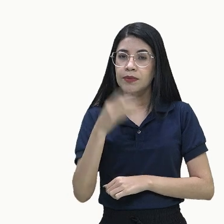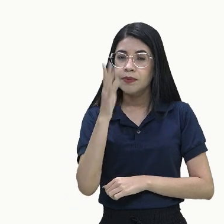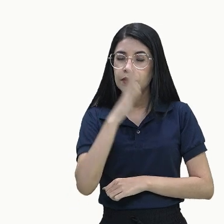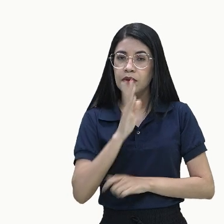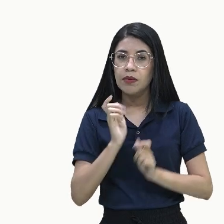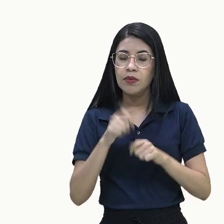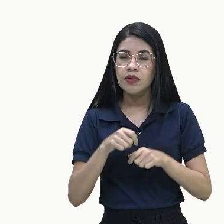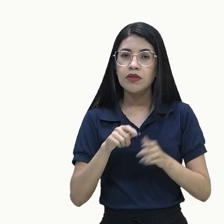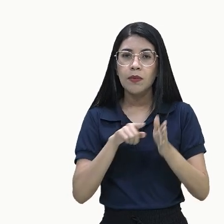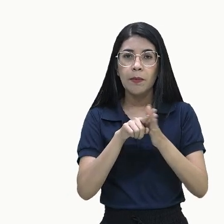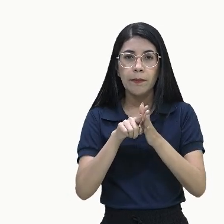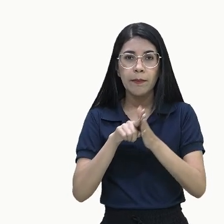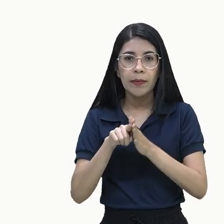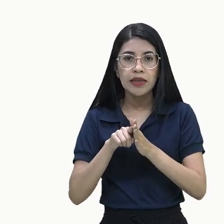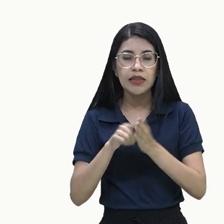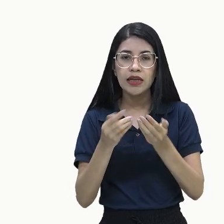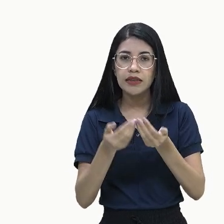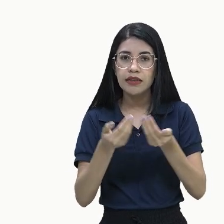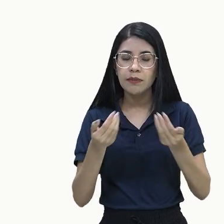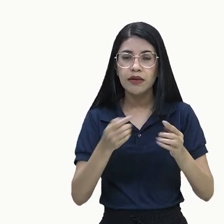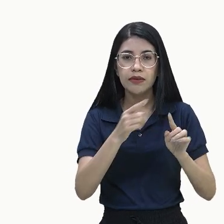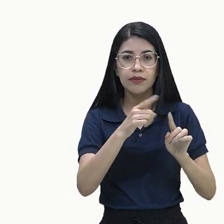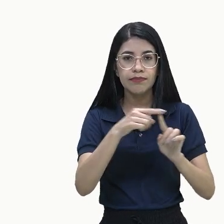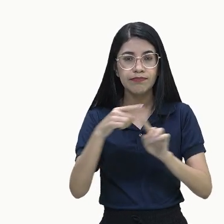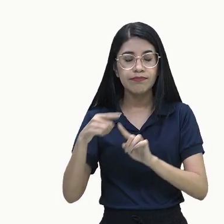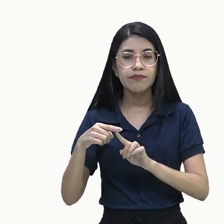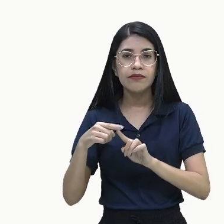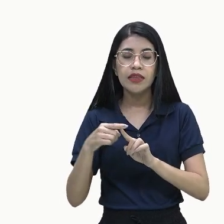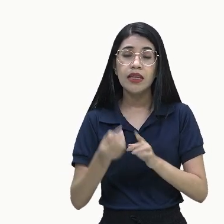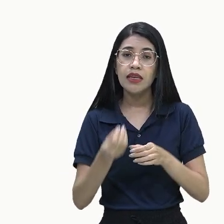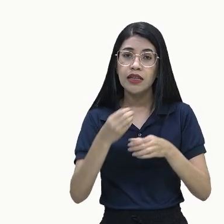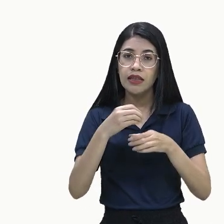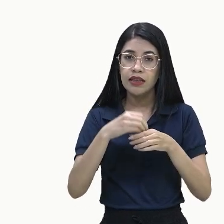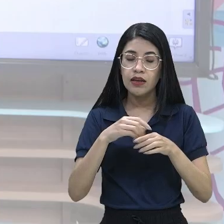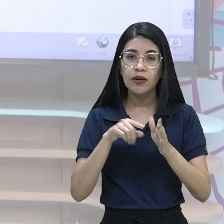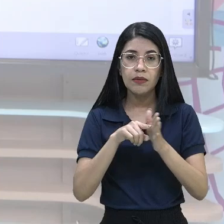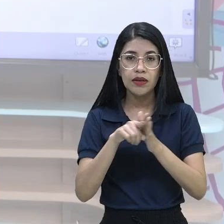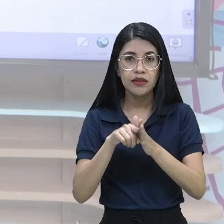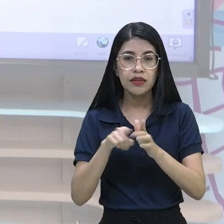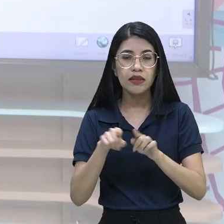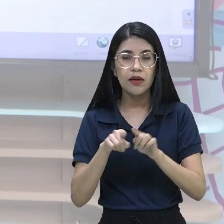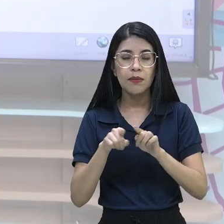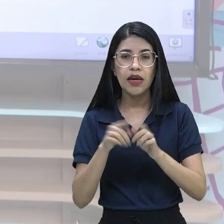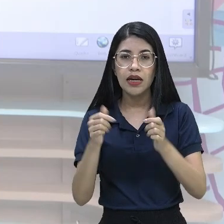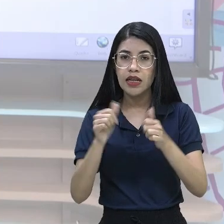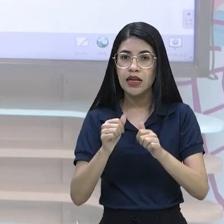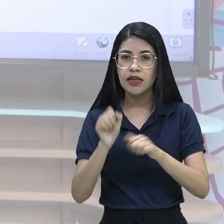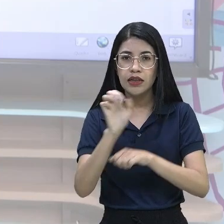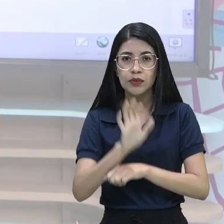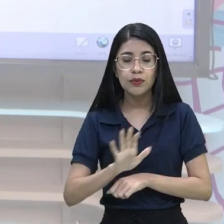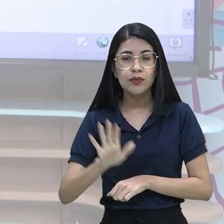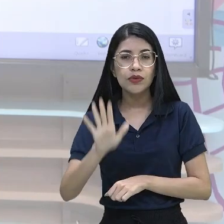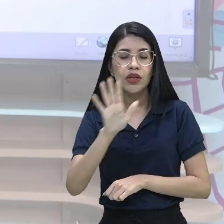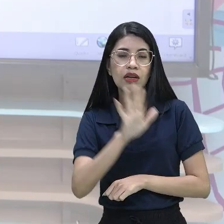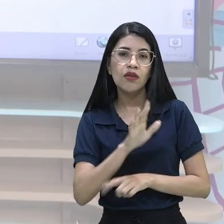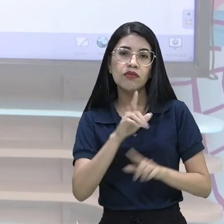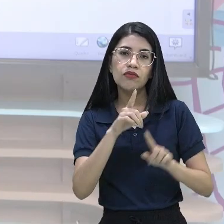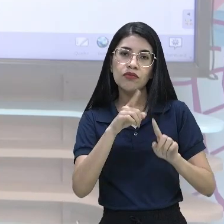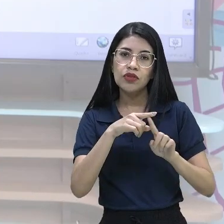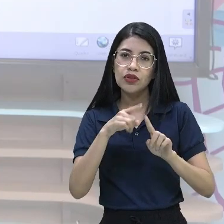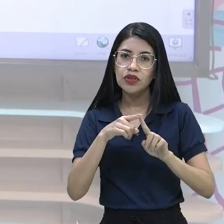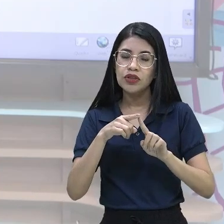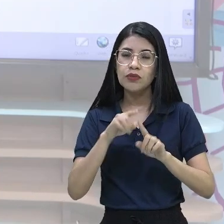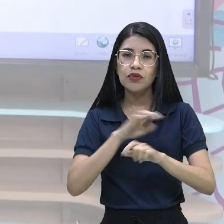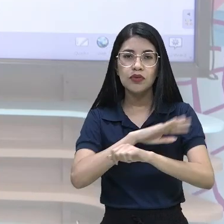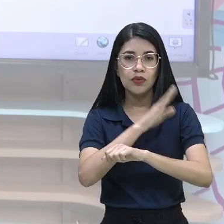essa classificação, né? E dentro dessa classificação, o todo era analisado. Então, todas as formas de relevo,